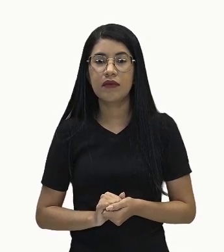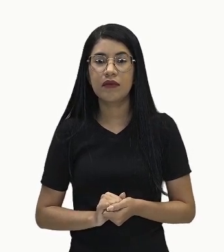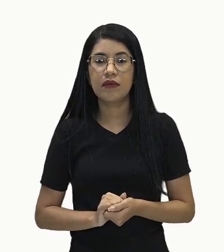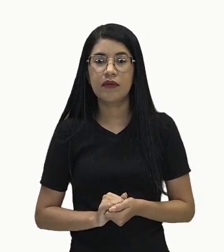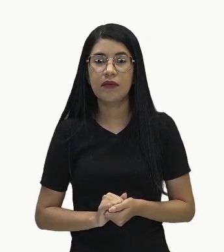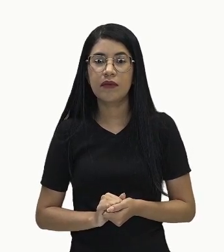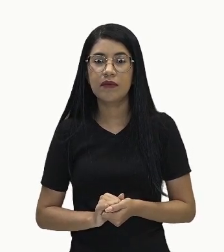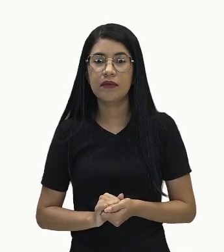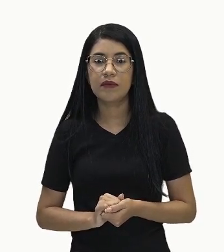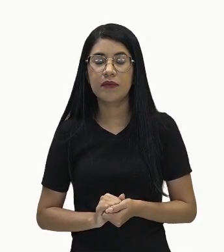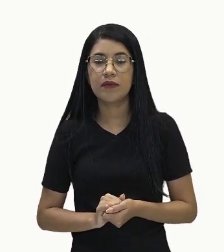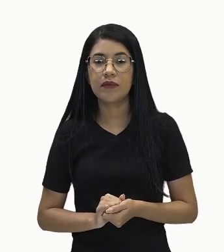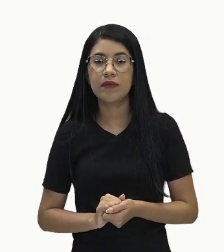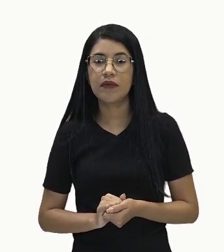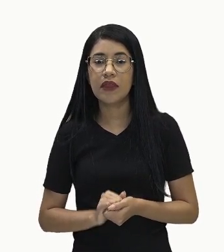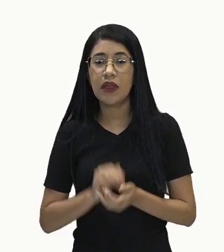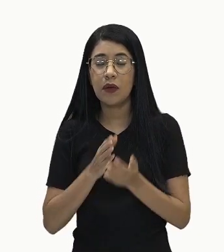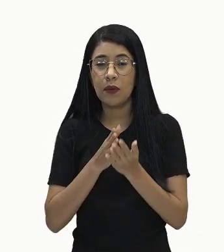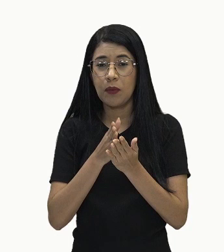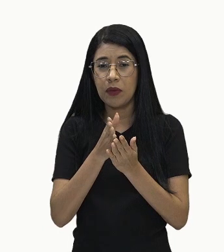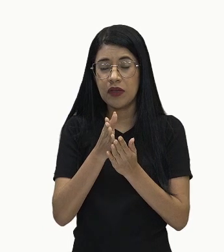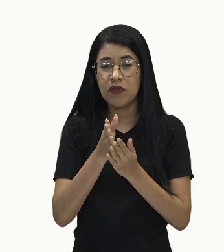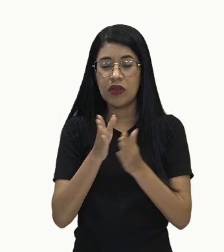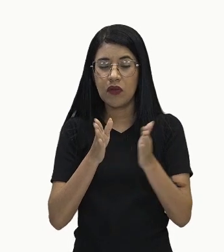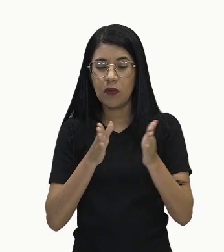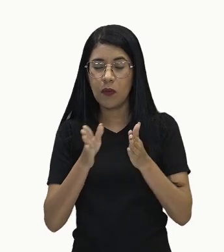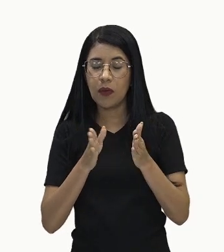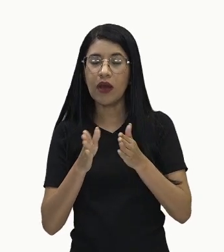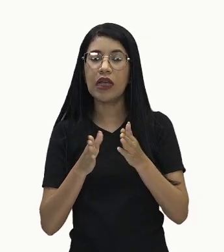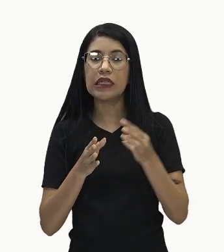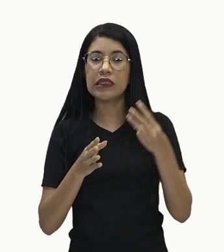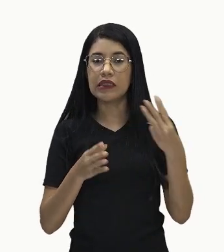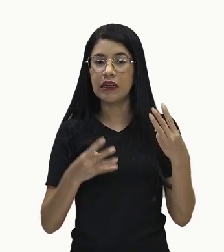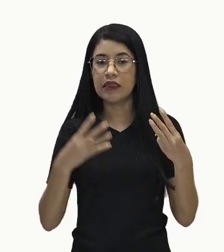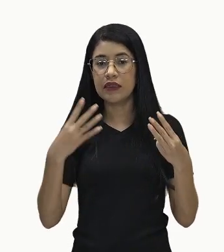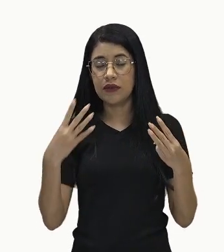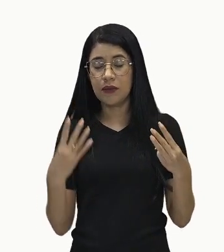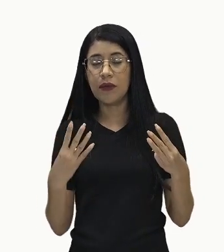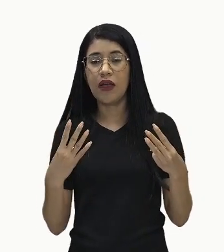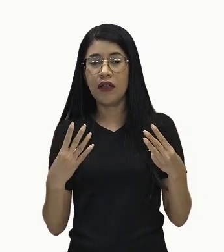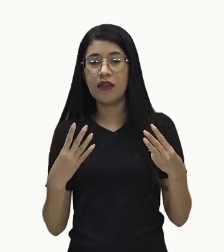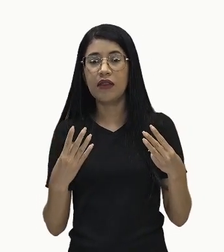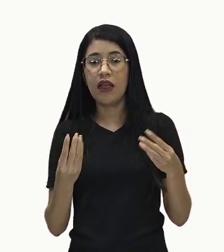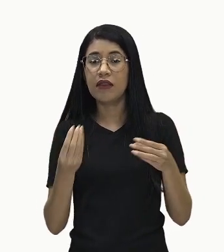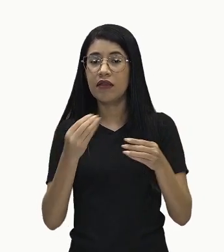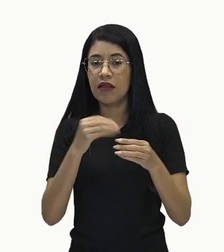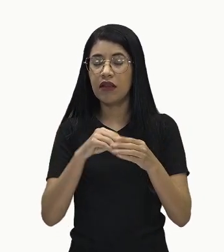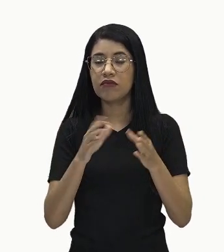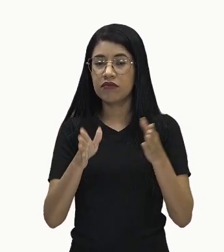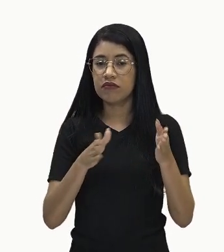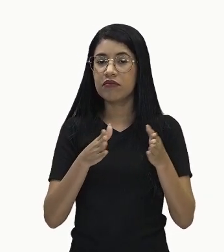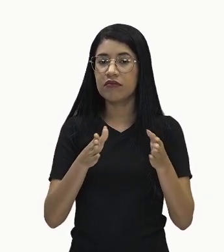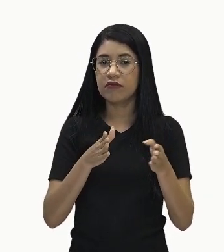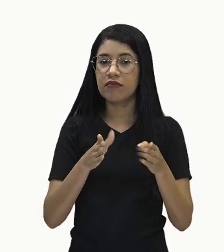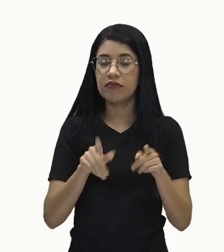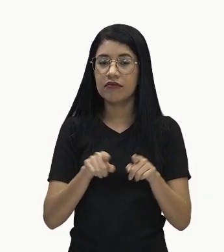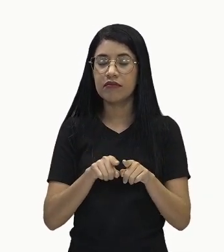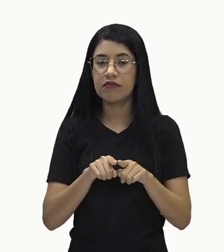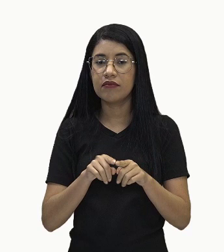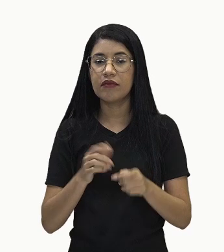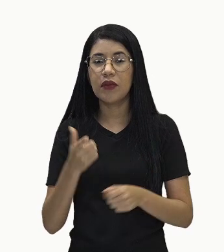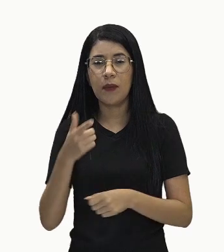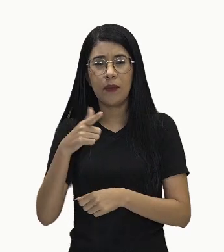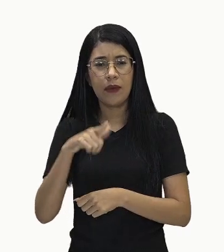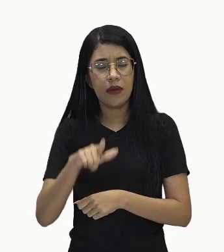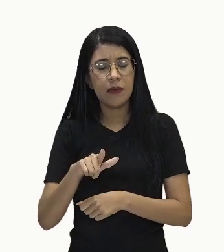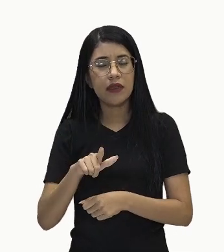o quê? Que como o nosso desvio padrão está entre 3 e